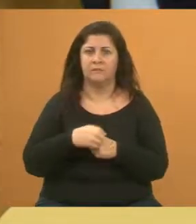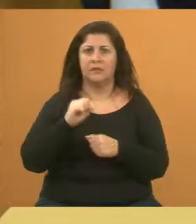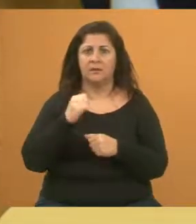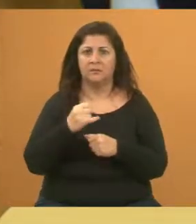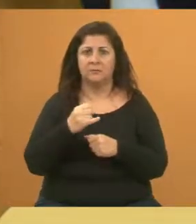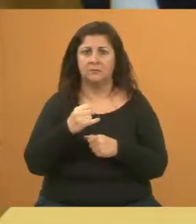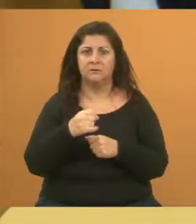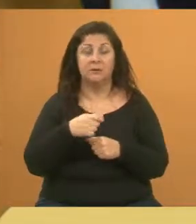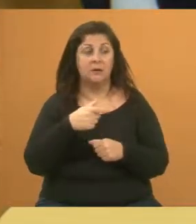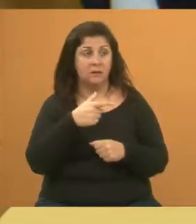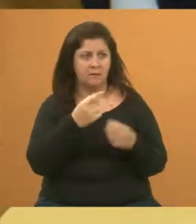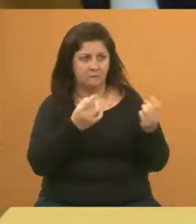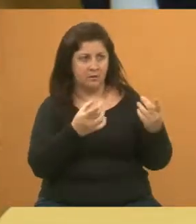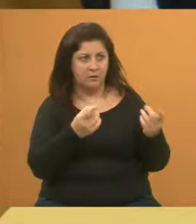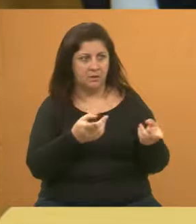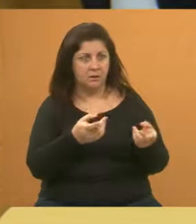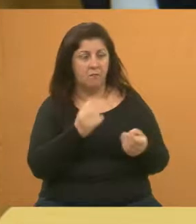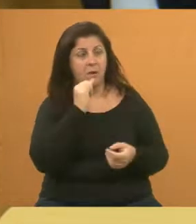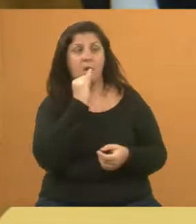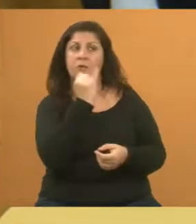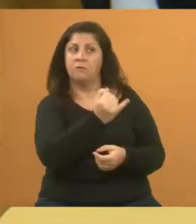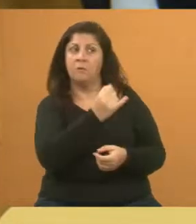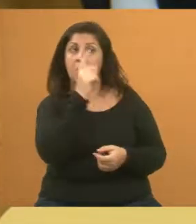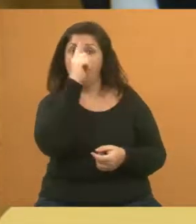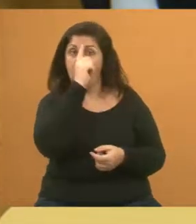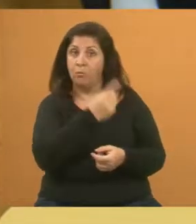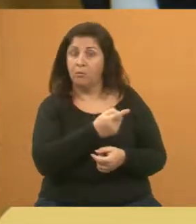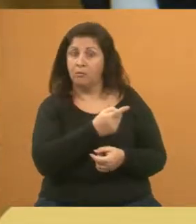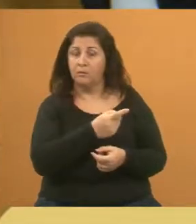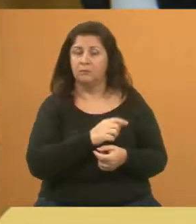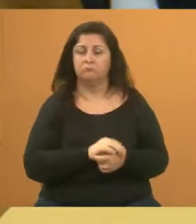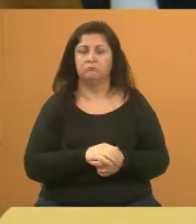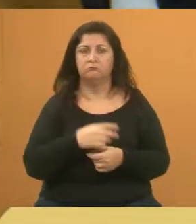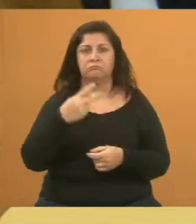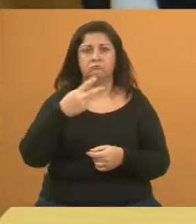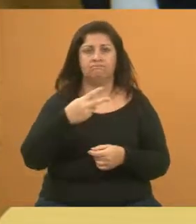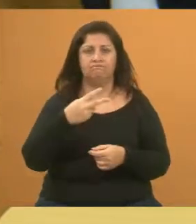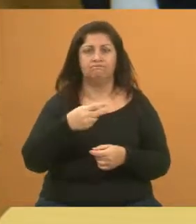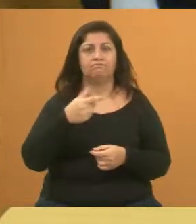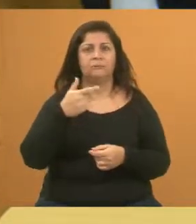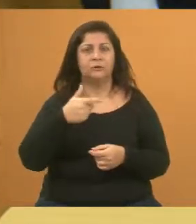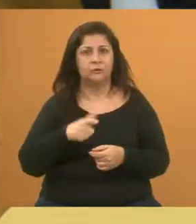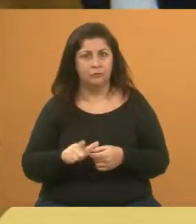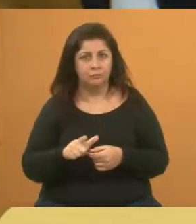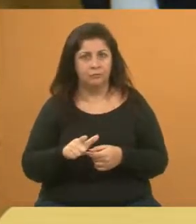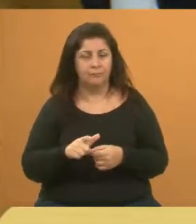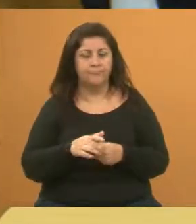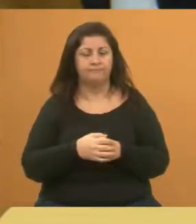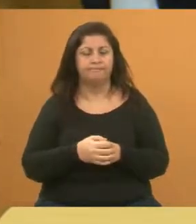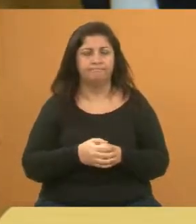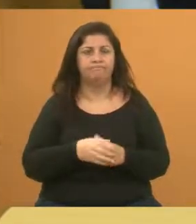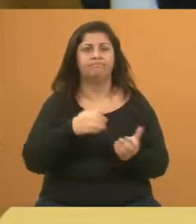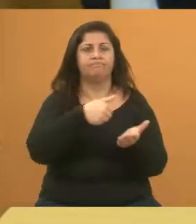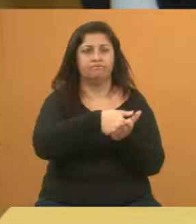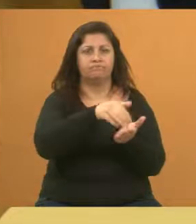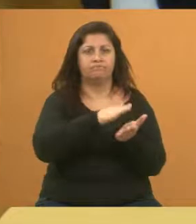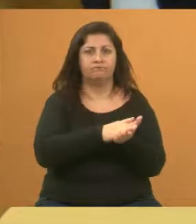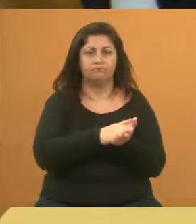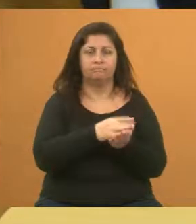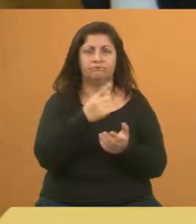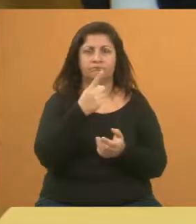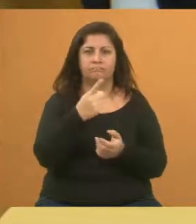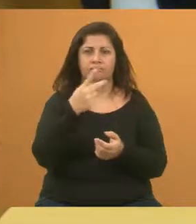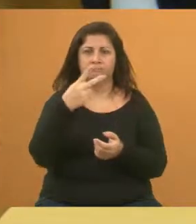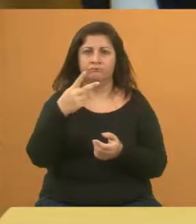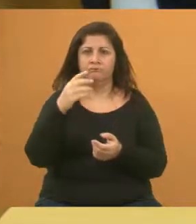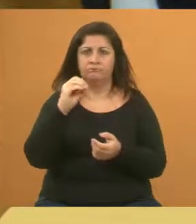autuação, advertência e intimação para cessar a irregularidade. Segundo, na segunda autuação, multa no valor de